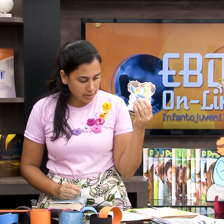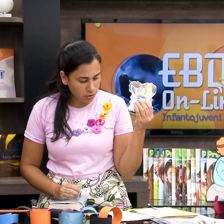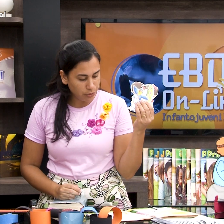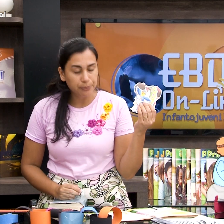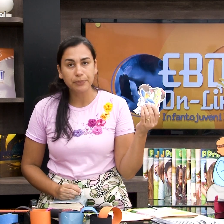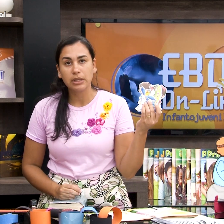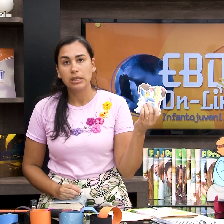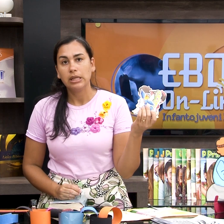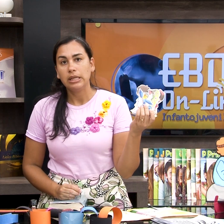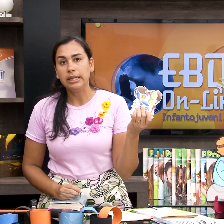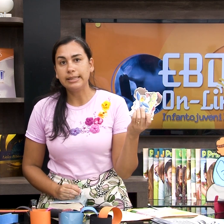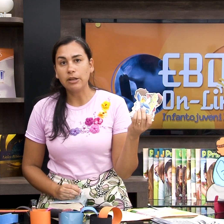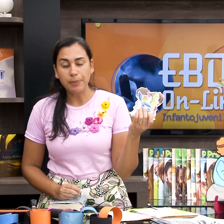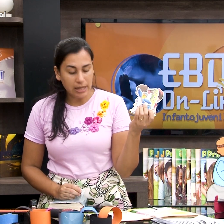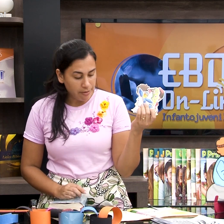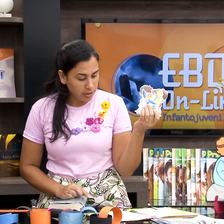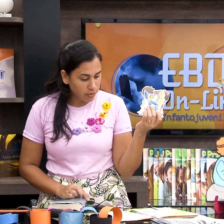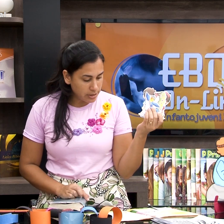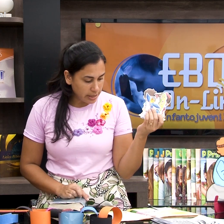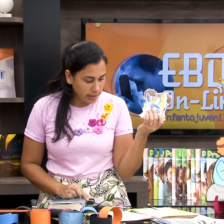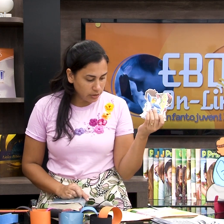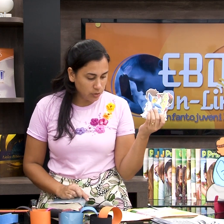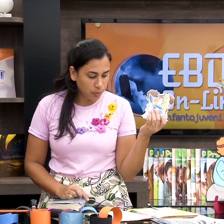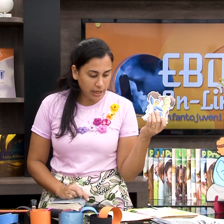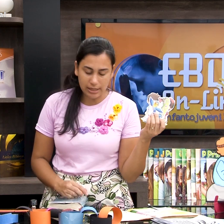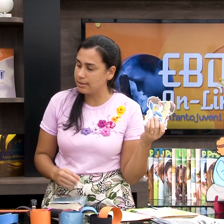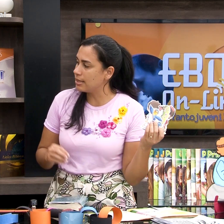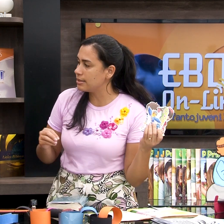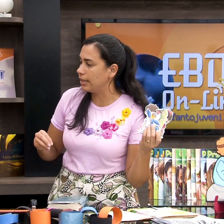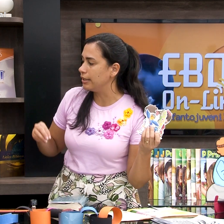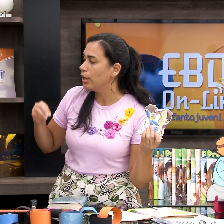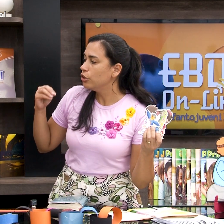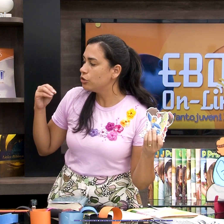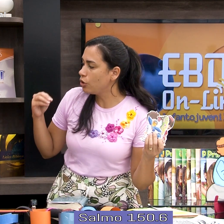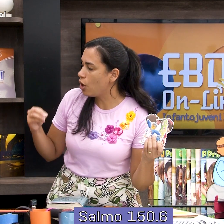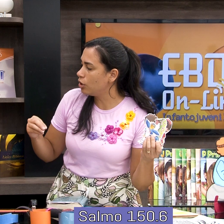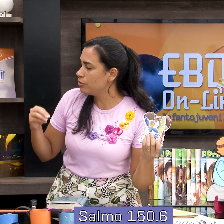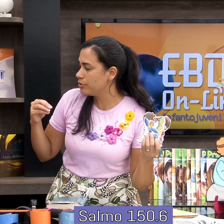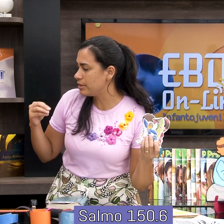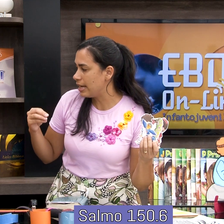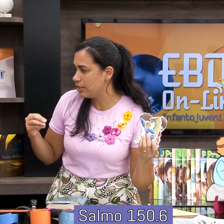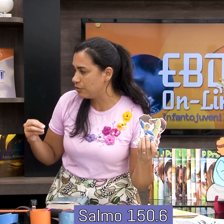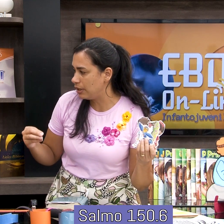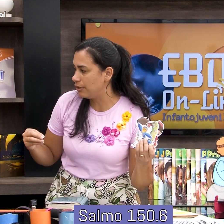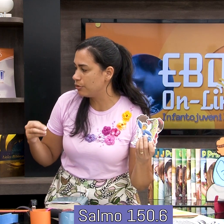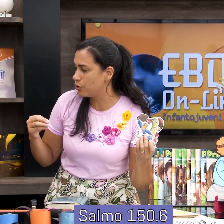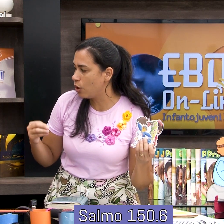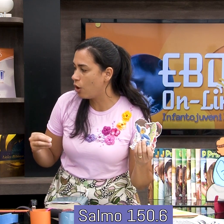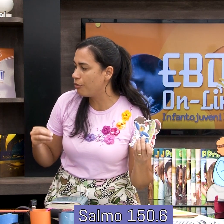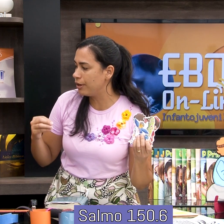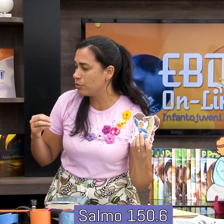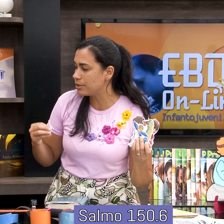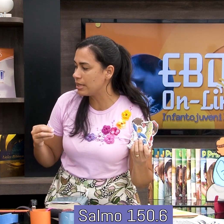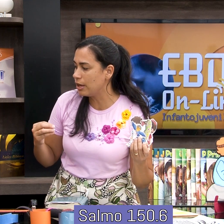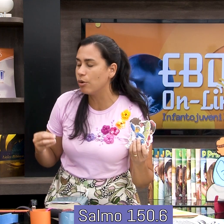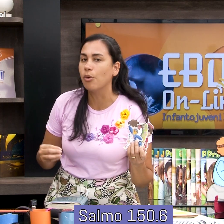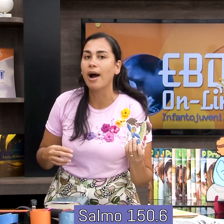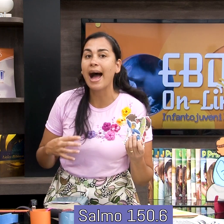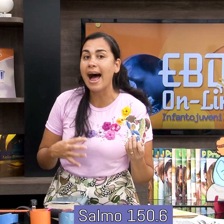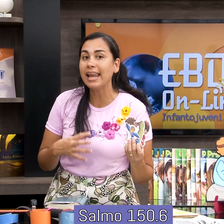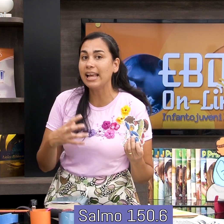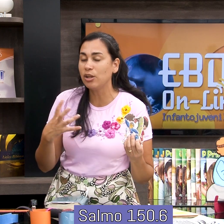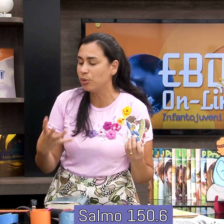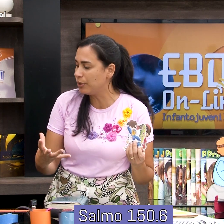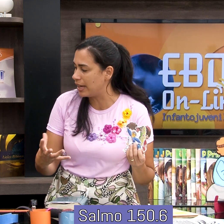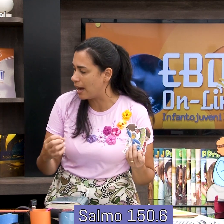algumas coisas e tá no PDF de vocês, porque ele diz assim: Todos os seres vivos louvem o